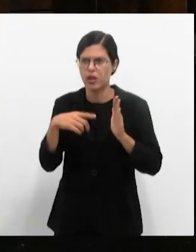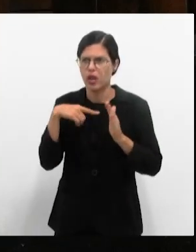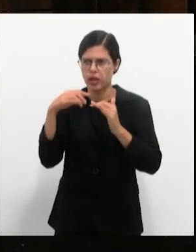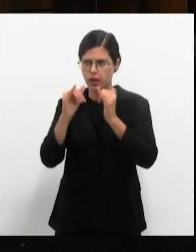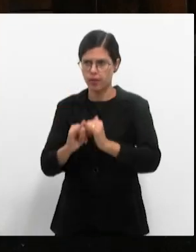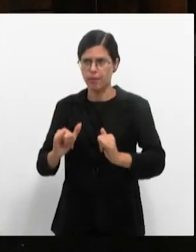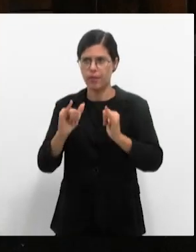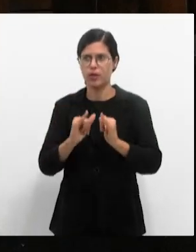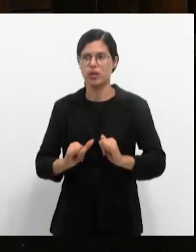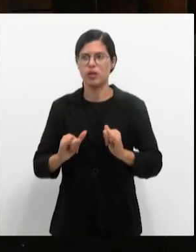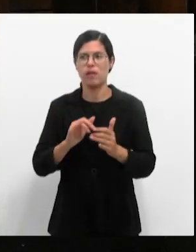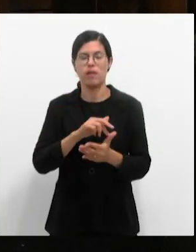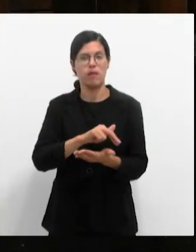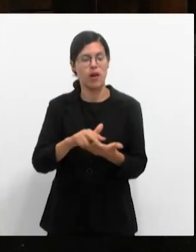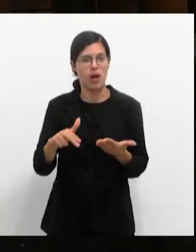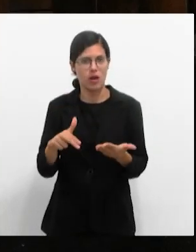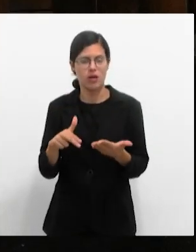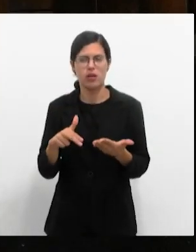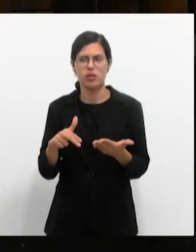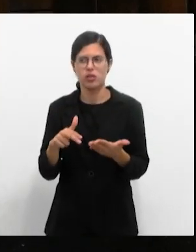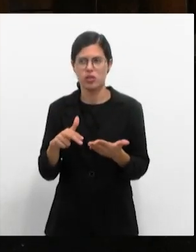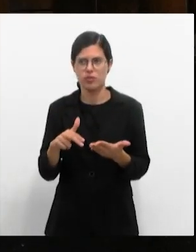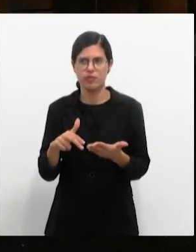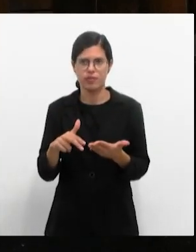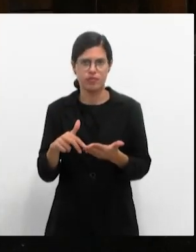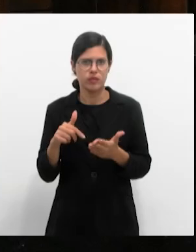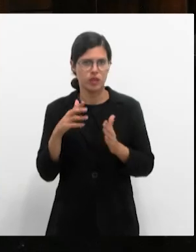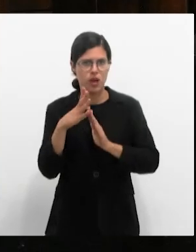em cursos que são inspiradas na nossa lei,